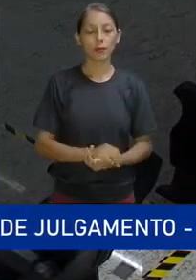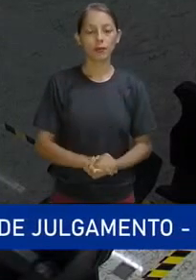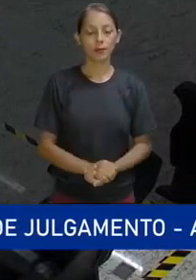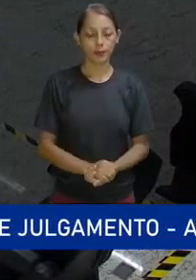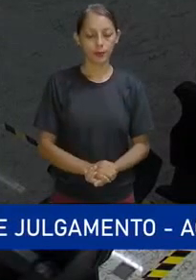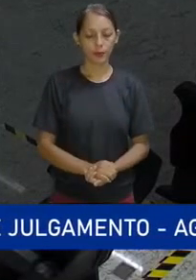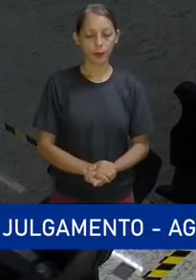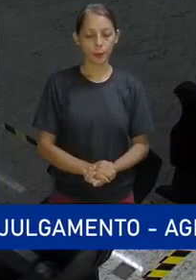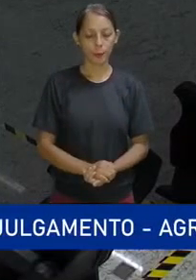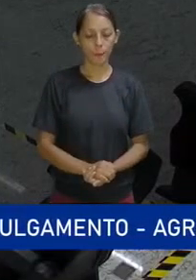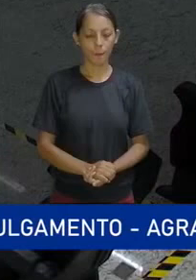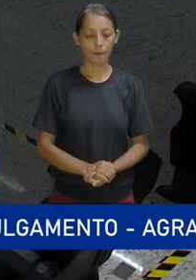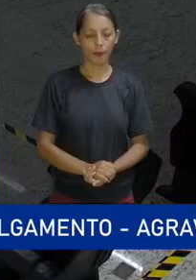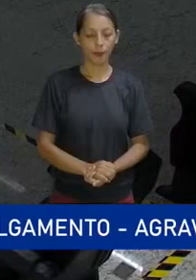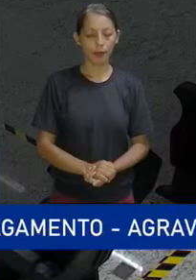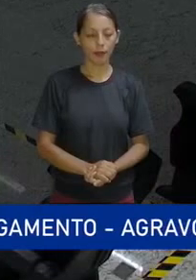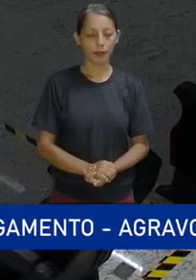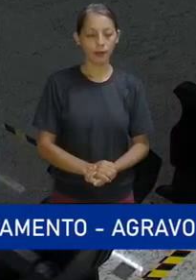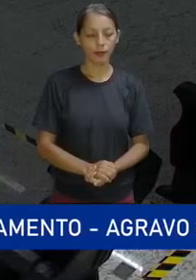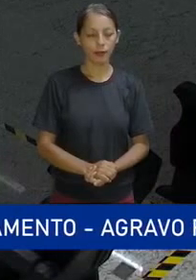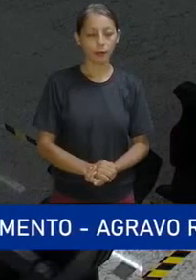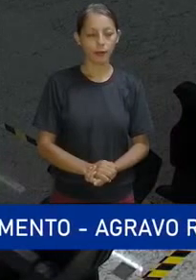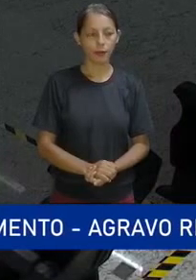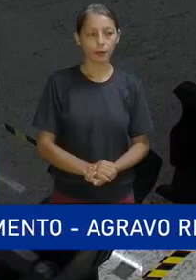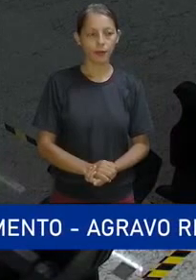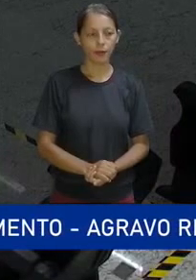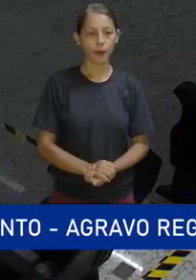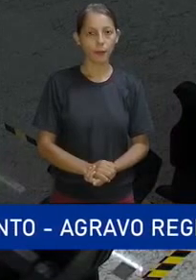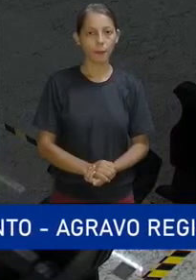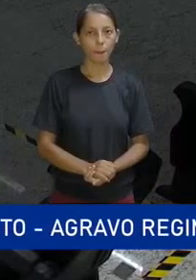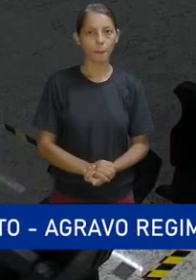A Clênia marca para nós, então.